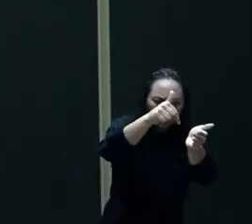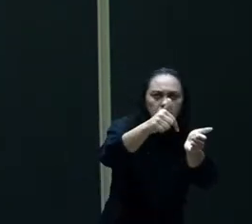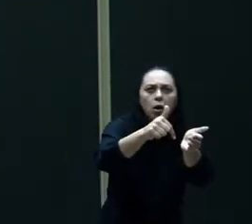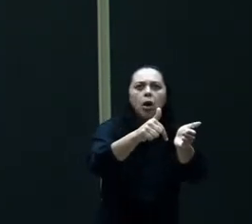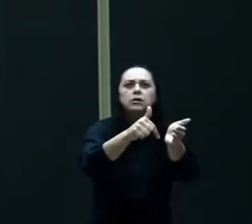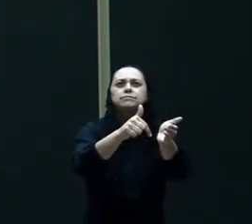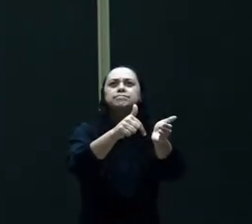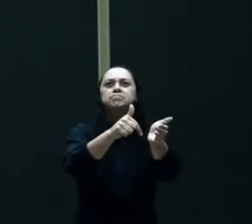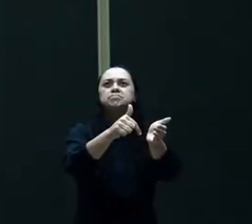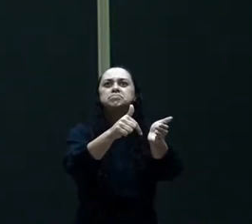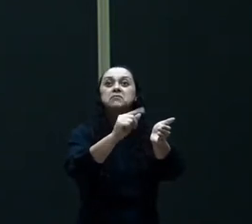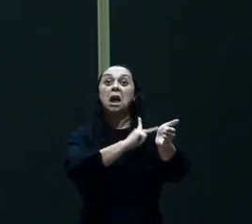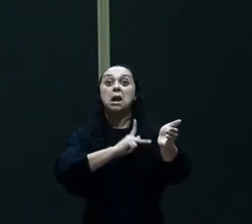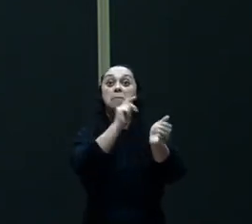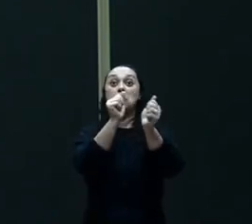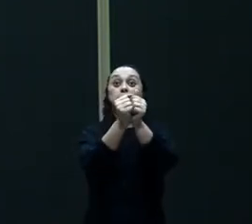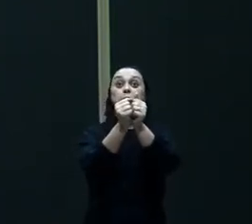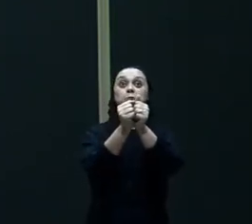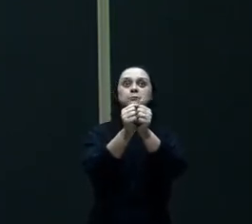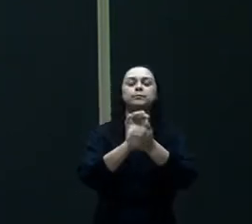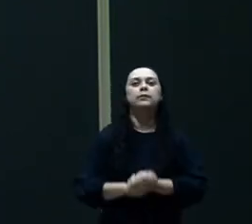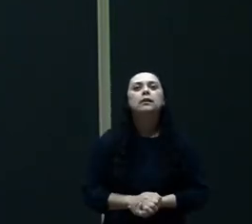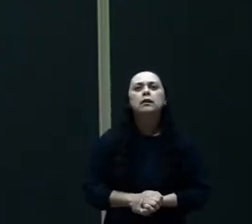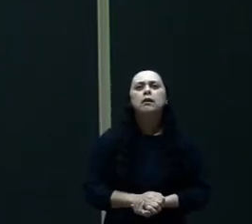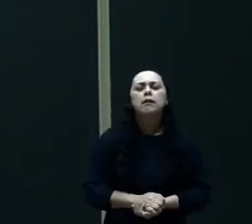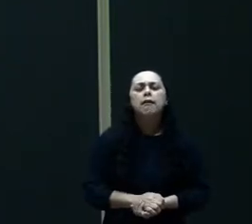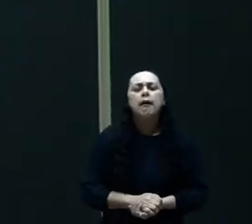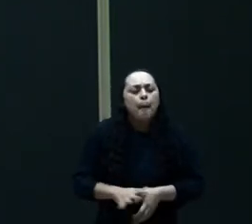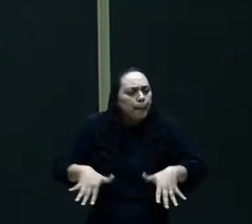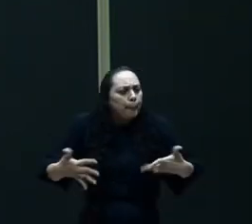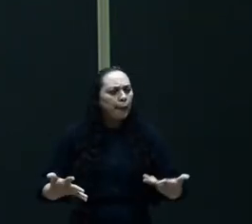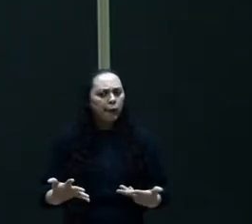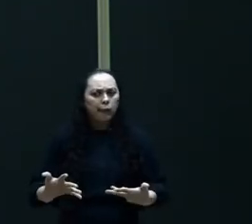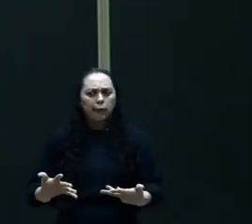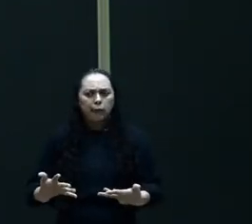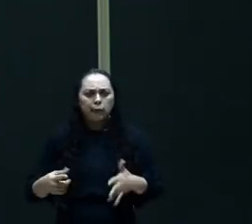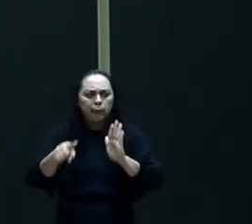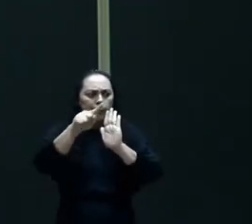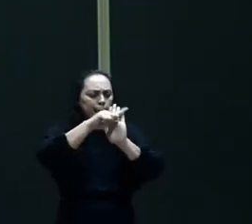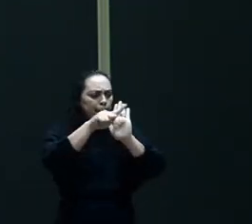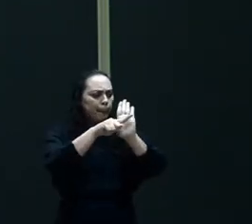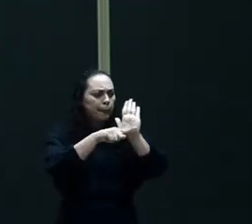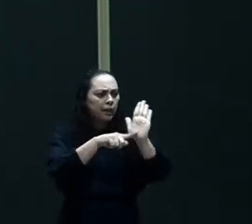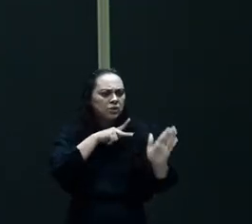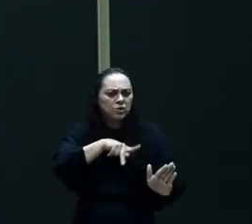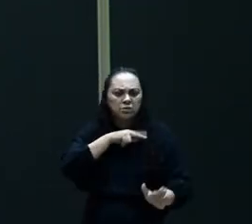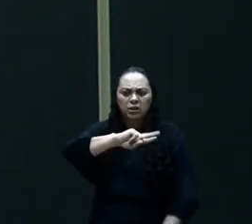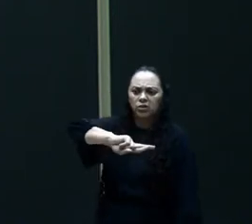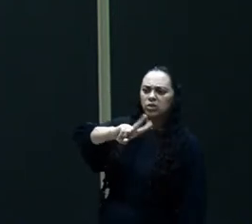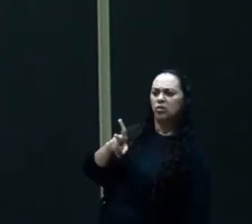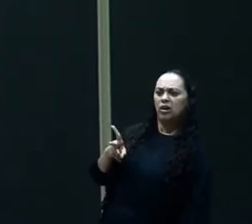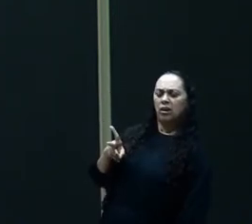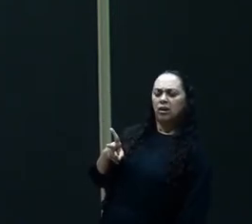Paulo no nosso plano poderia ser diferente mas não é promessa de Deus eu i promessa de Deus mas as promessas de